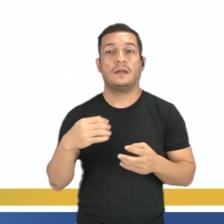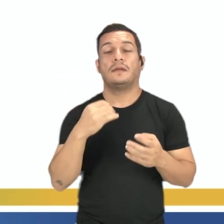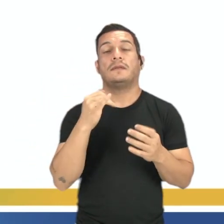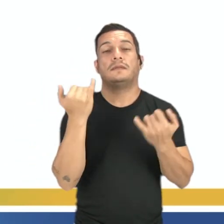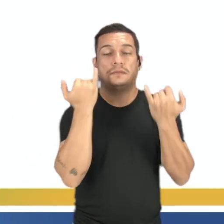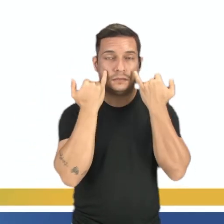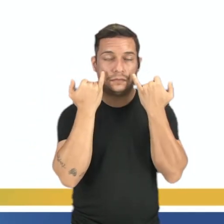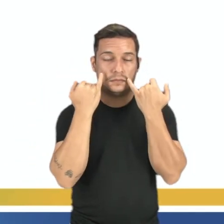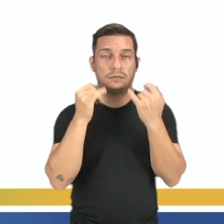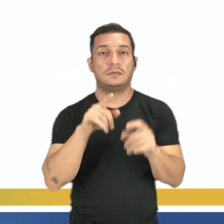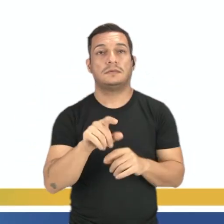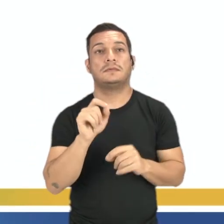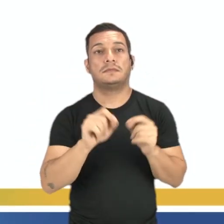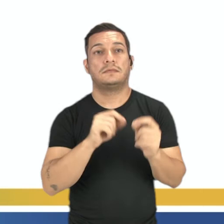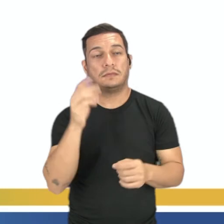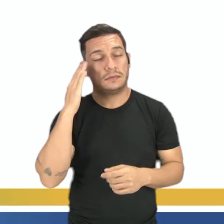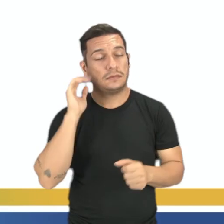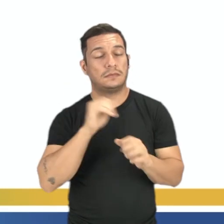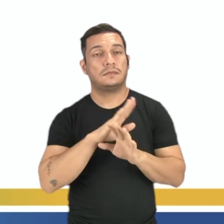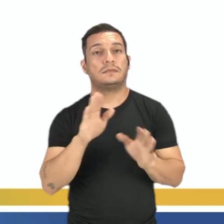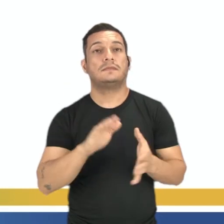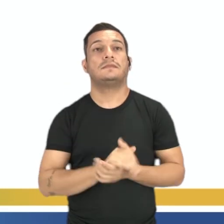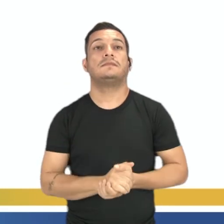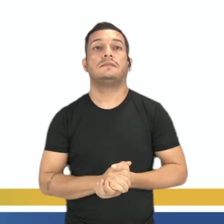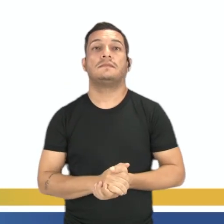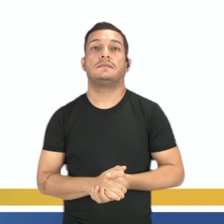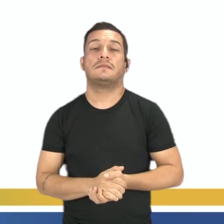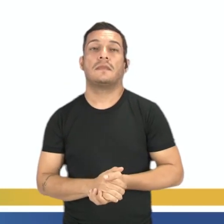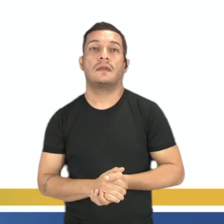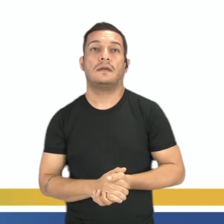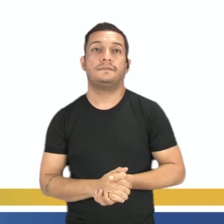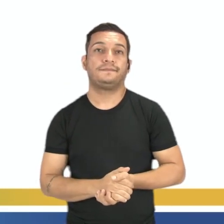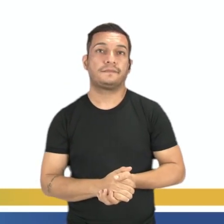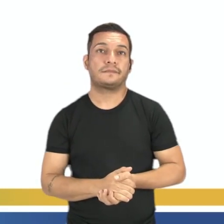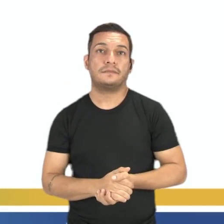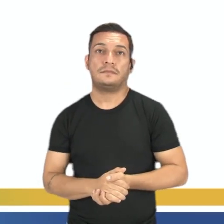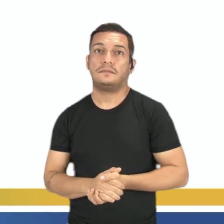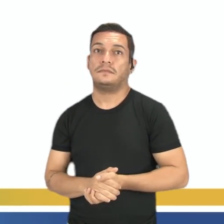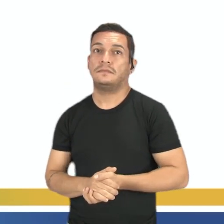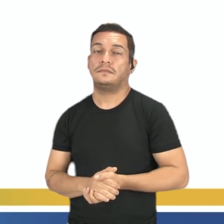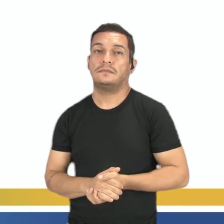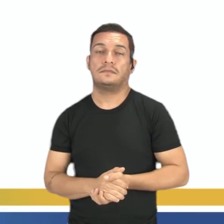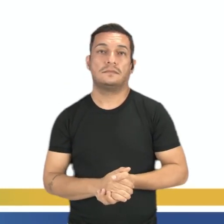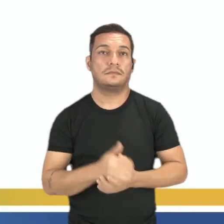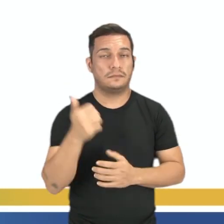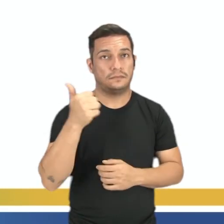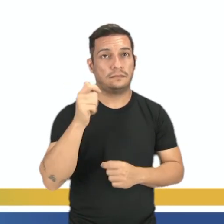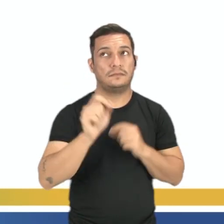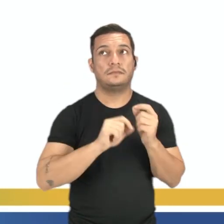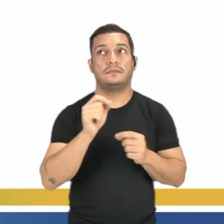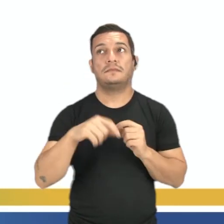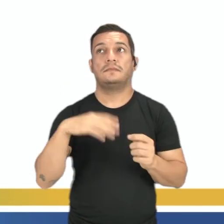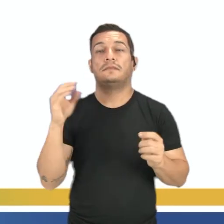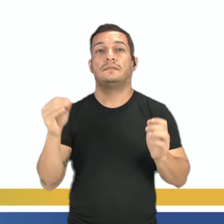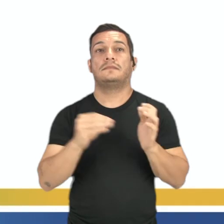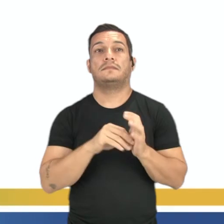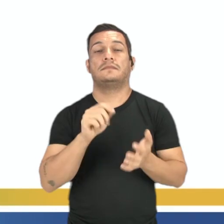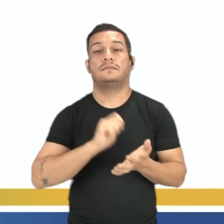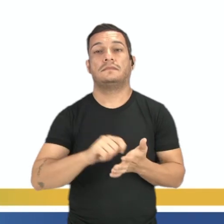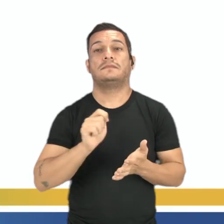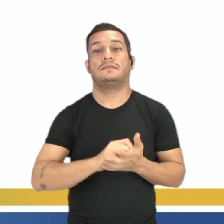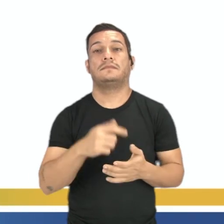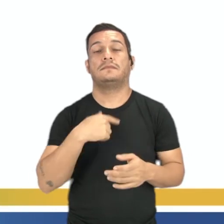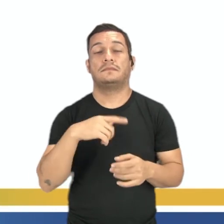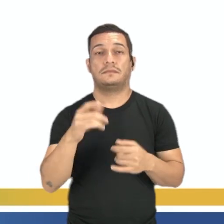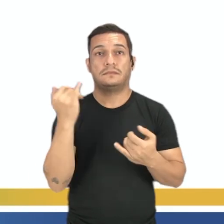passo a passo a questão para a gente entender um pouquinho mais. Vamos ver aqui a resolução dela. Primeiramente, vamos anotar os dados que o